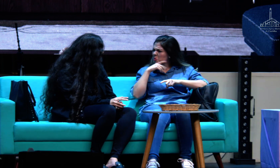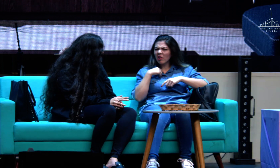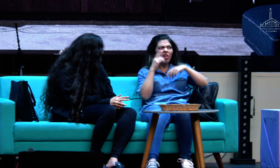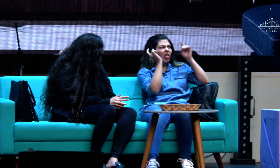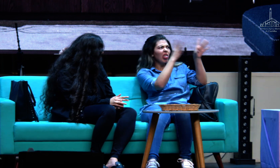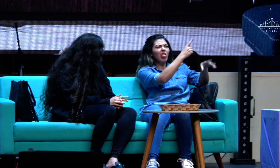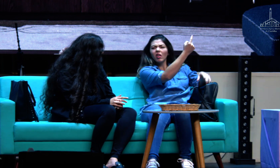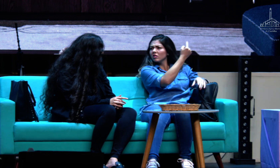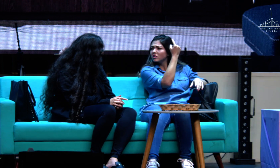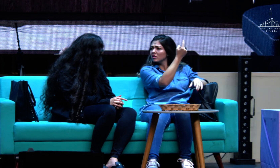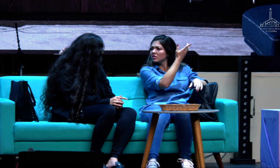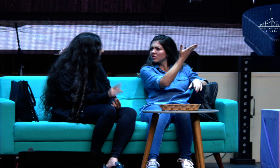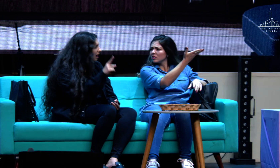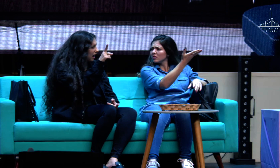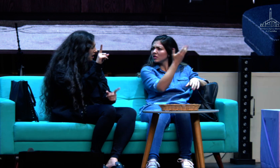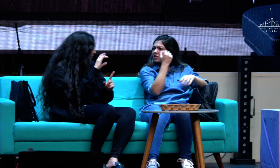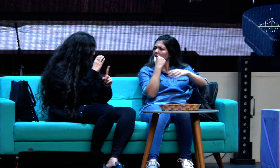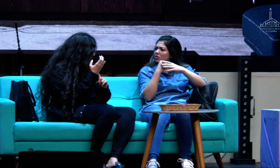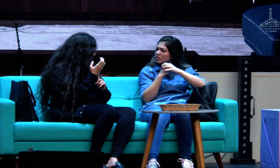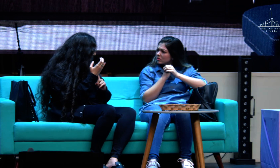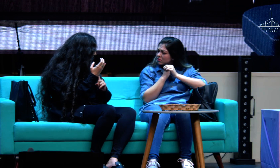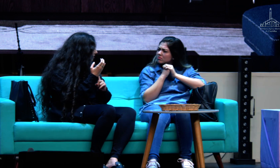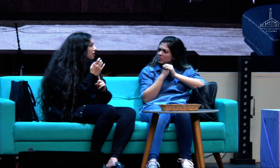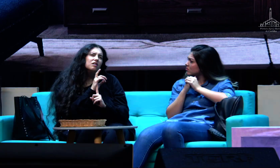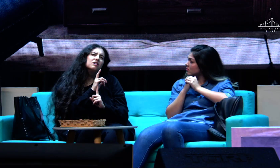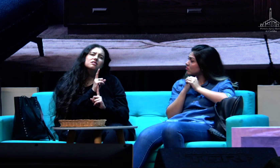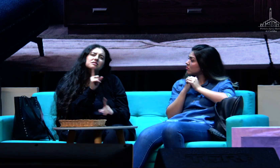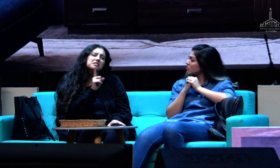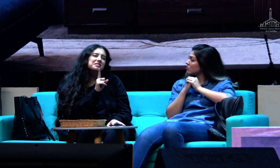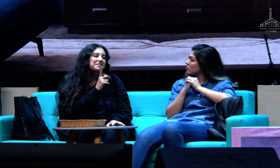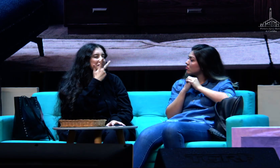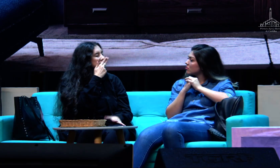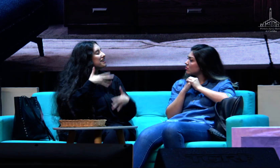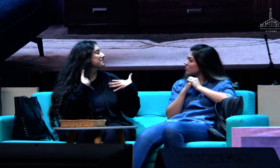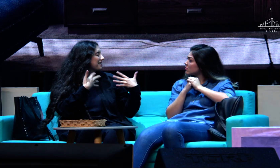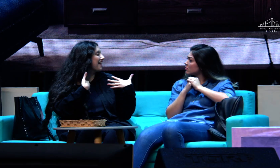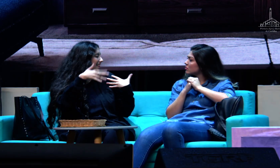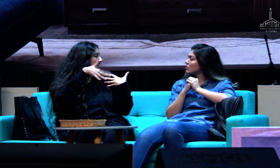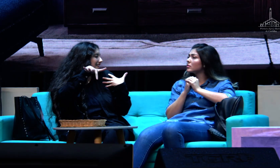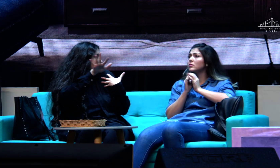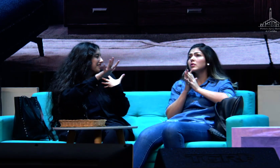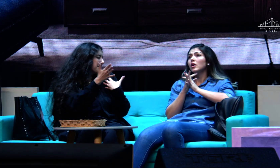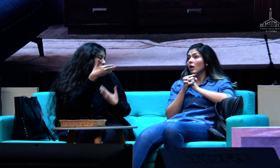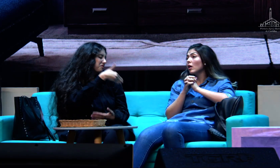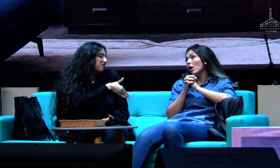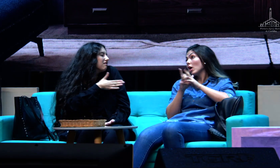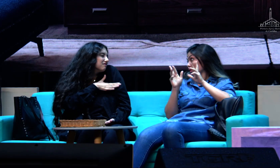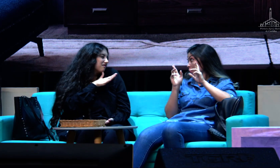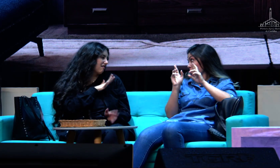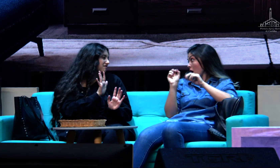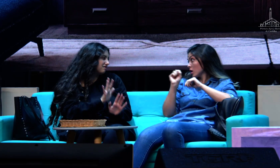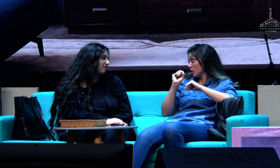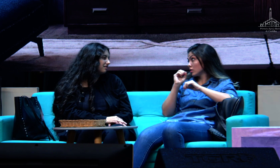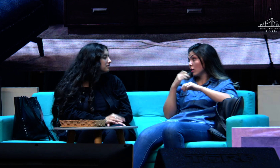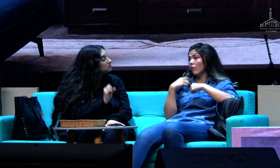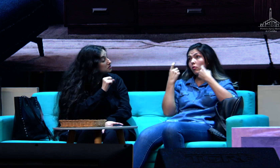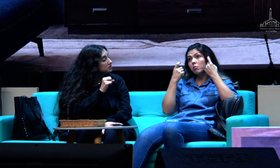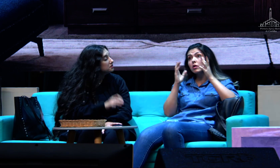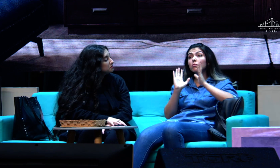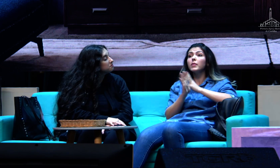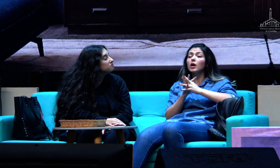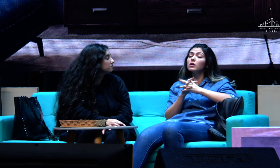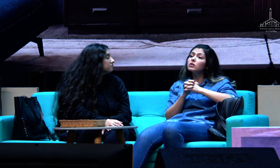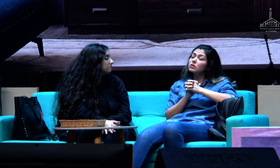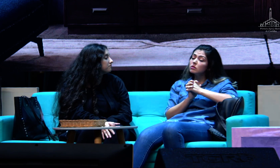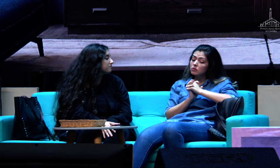Será que ficou ruim ter deixado o Richard sozinho lá? Lá no culto? Não, não. Ele tá feliz lá, tá tudo bem.